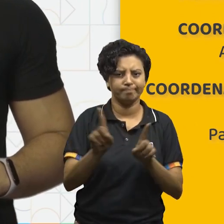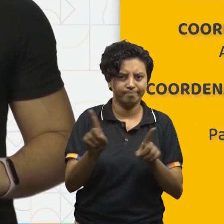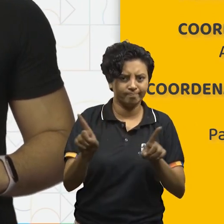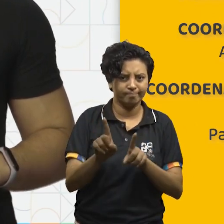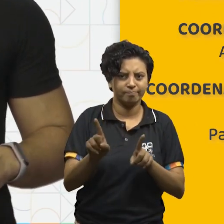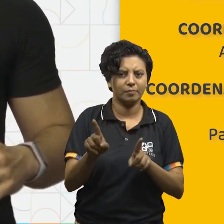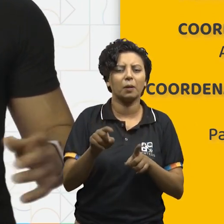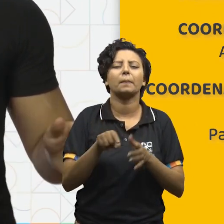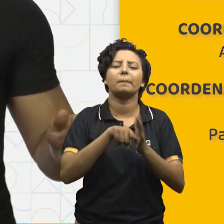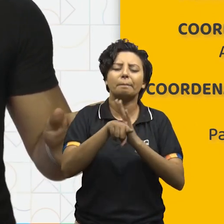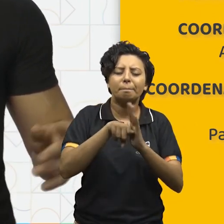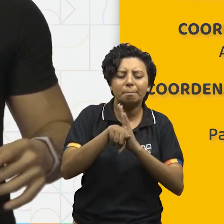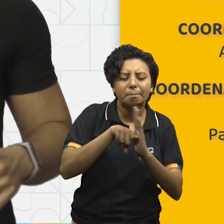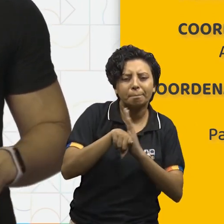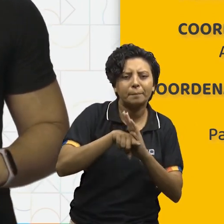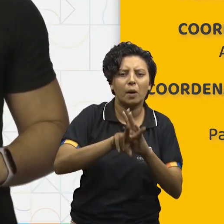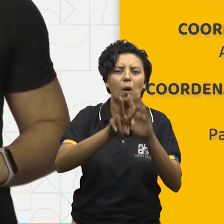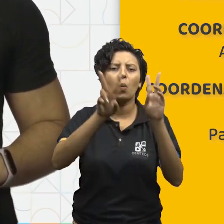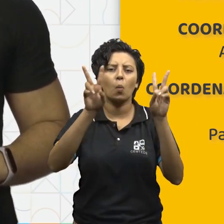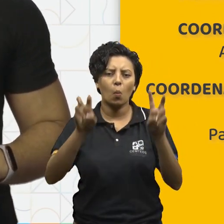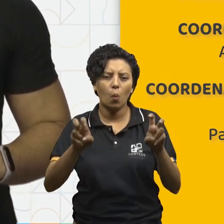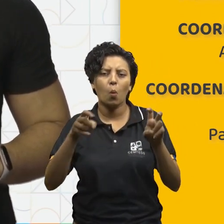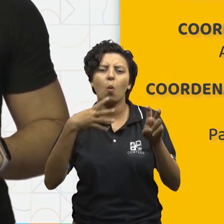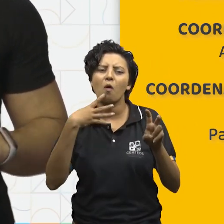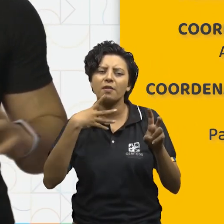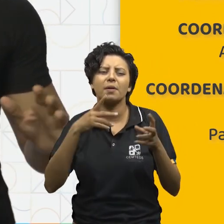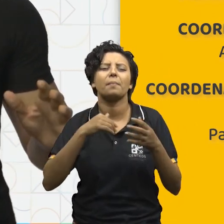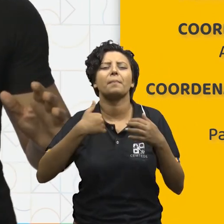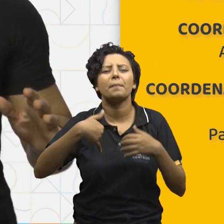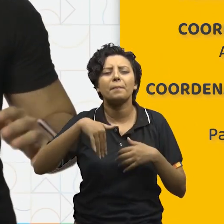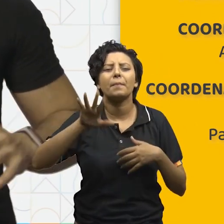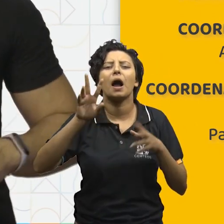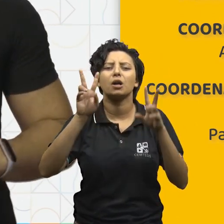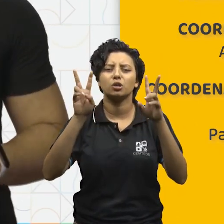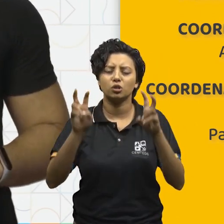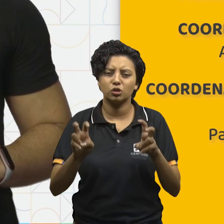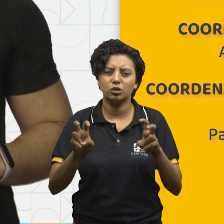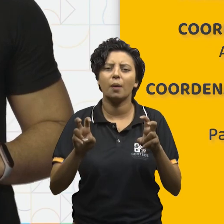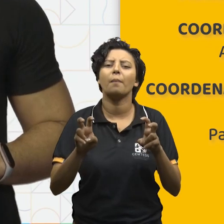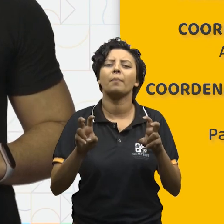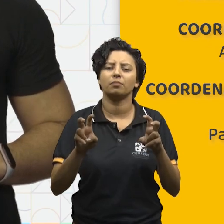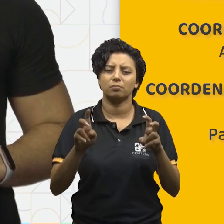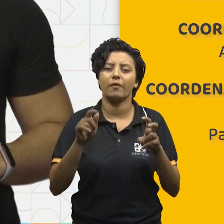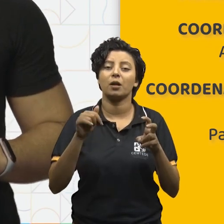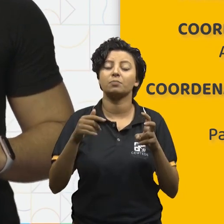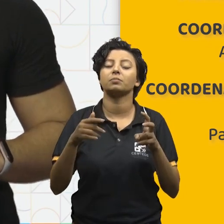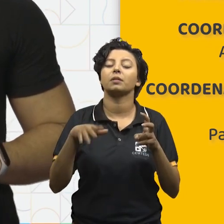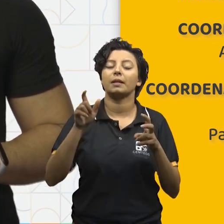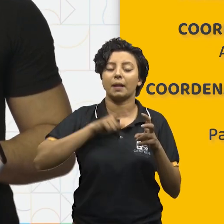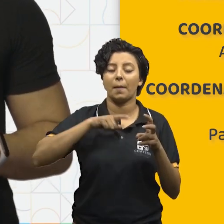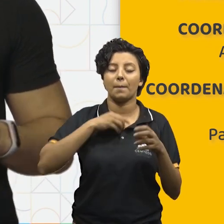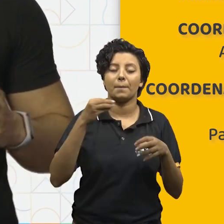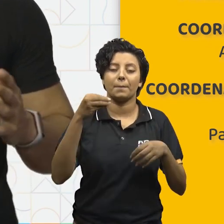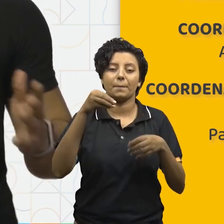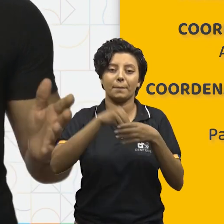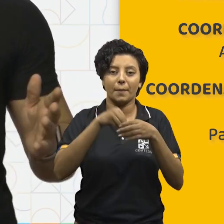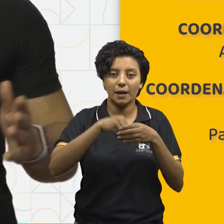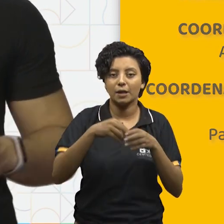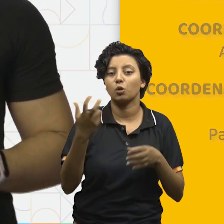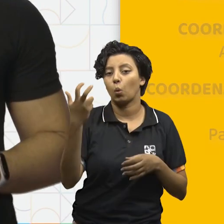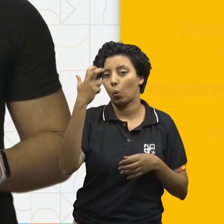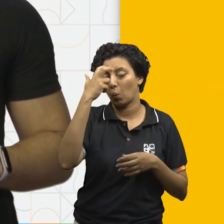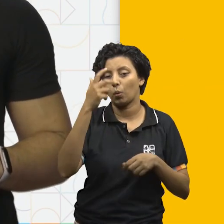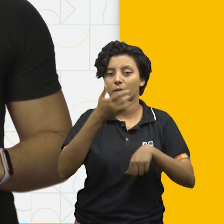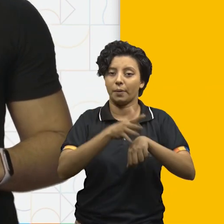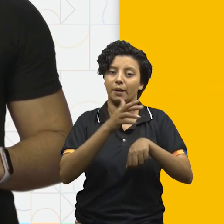aqui. Vamos pesquisar sobre o assunto e conhecer os elementos que fizeram e fazem parte da cultura e da